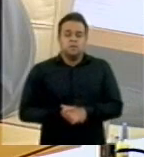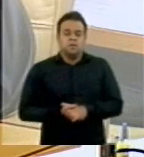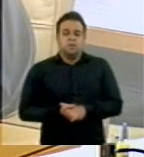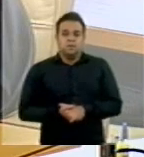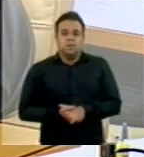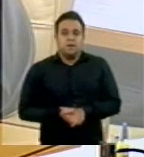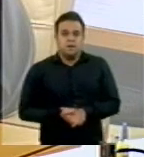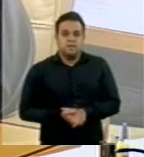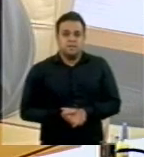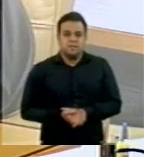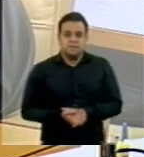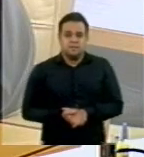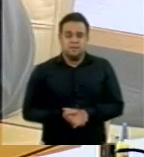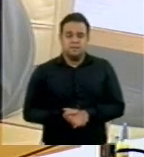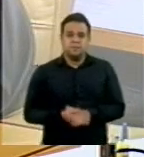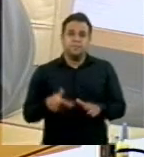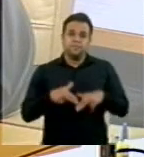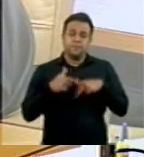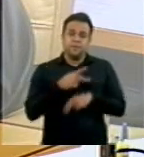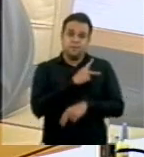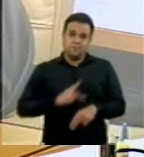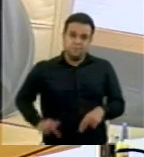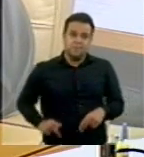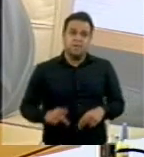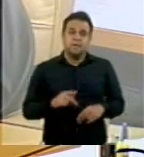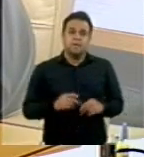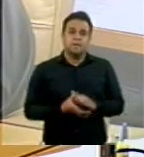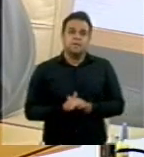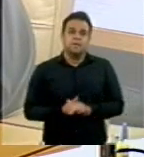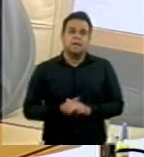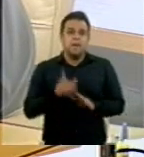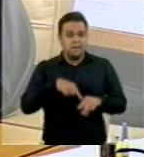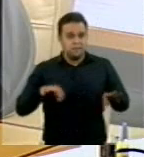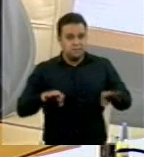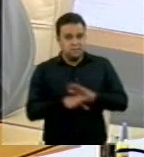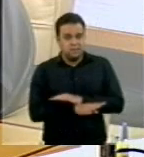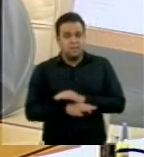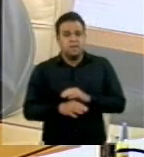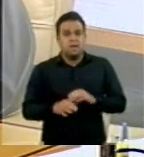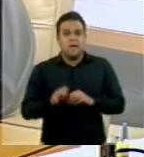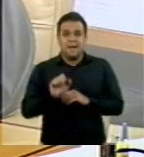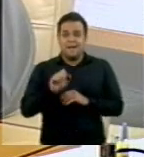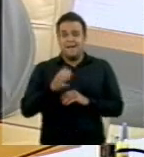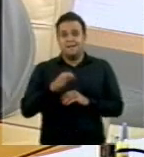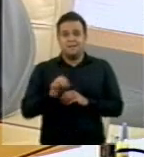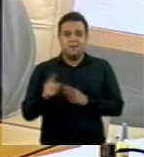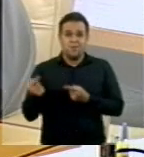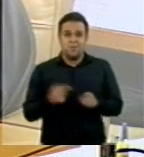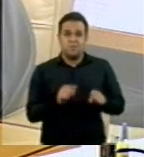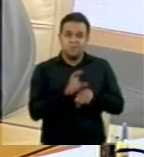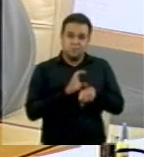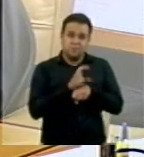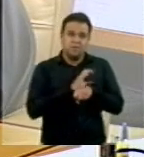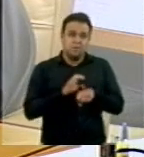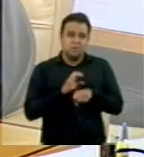essas razões, senhora Presidente, dou procedência integral à presente ação direta de inconstitucionalidade,